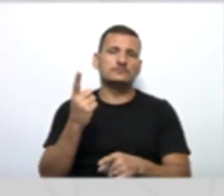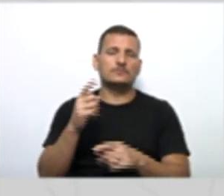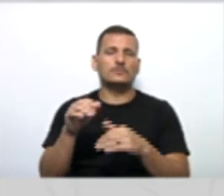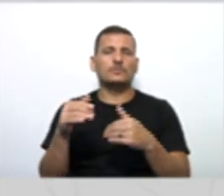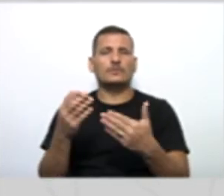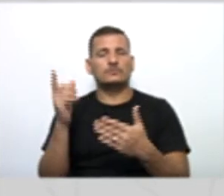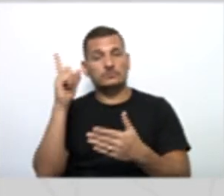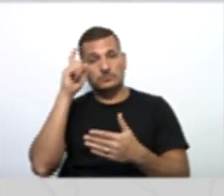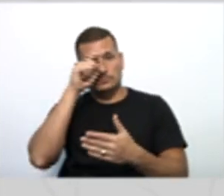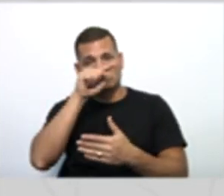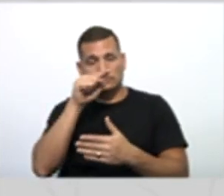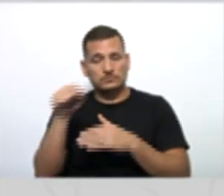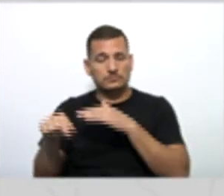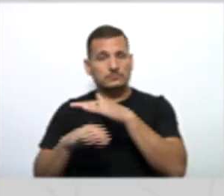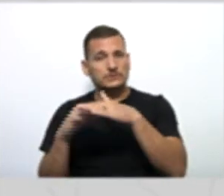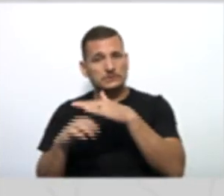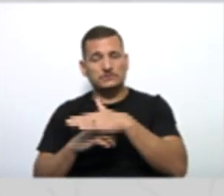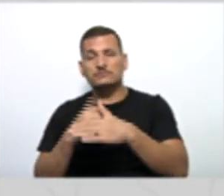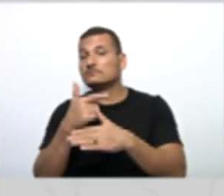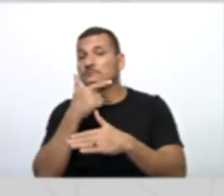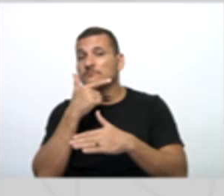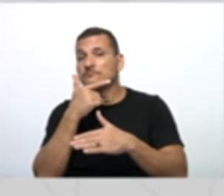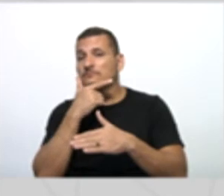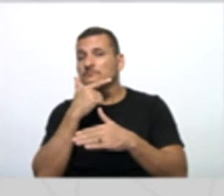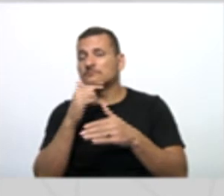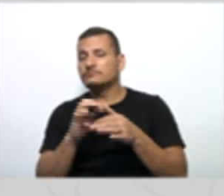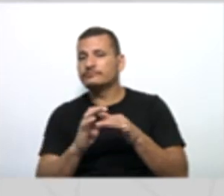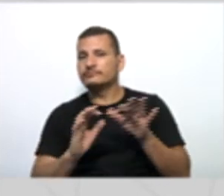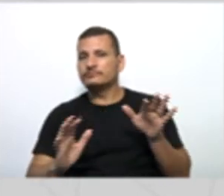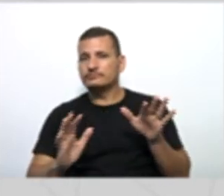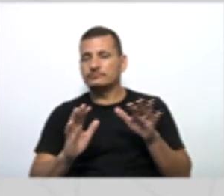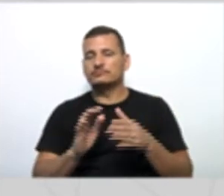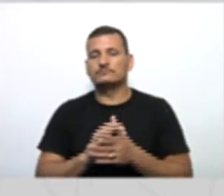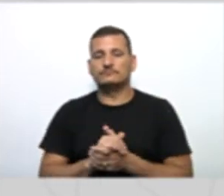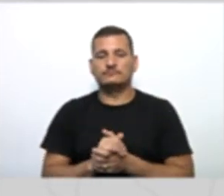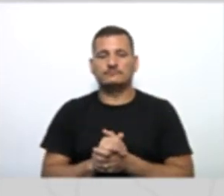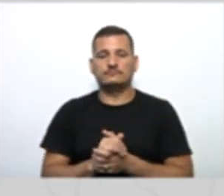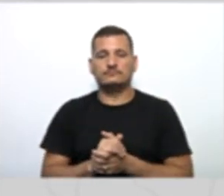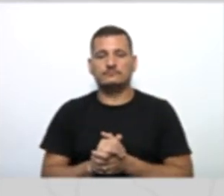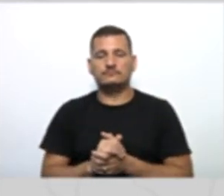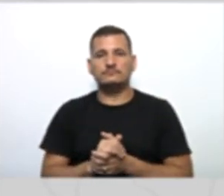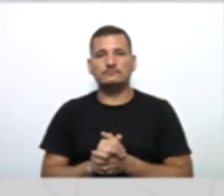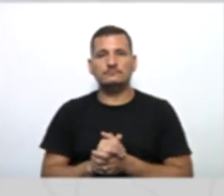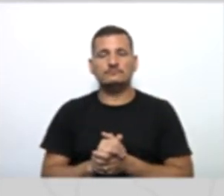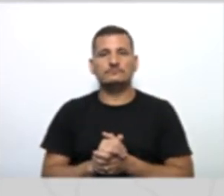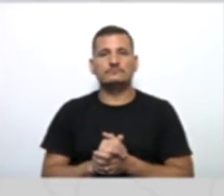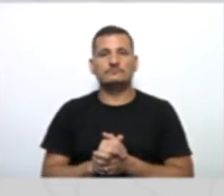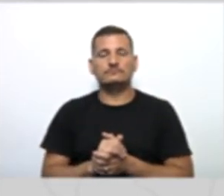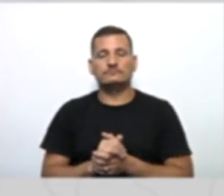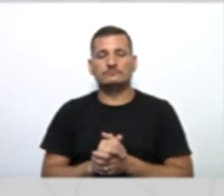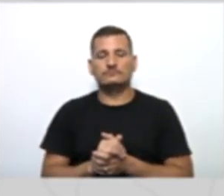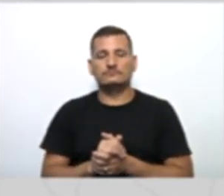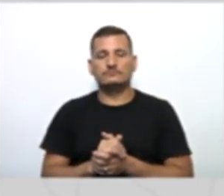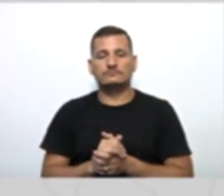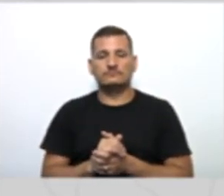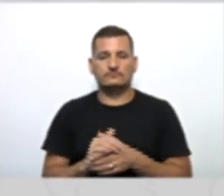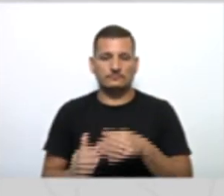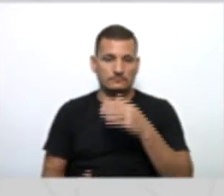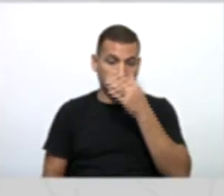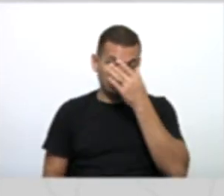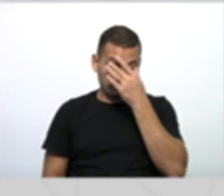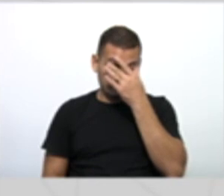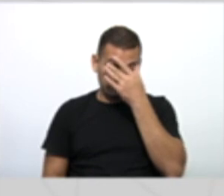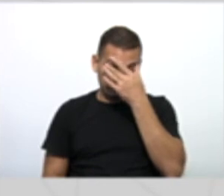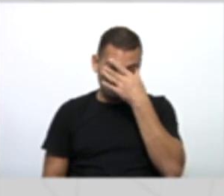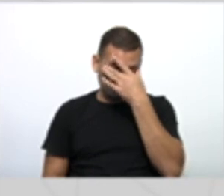dificuldades para a instituição oferecer uma vaga do estágio, no sentido de resolver essa dificuldade.